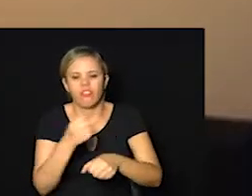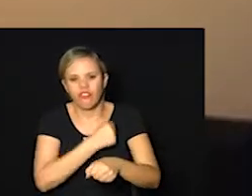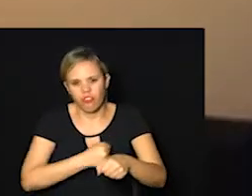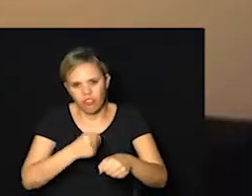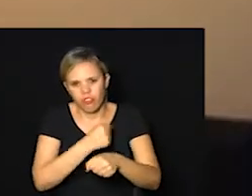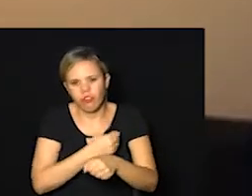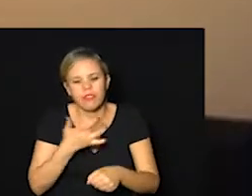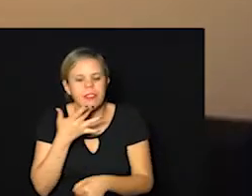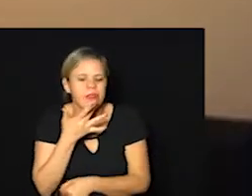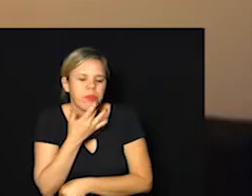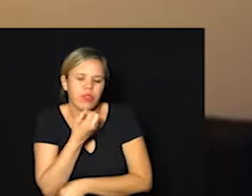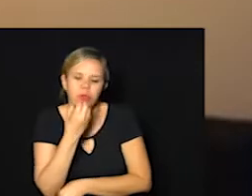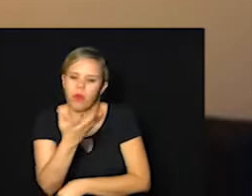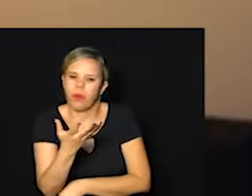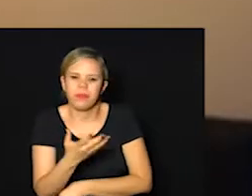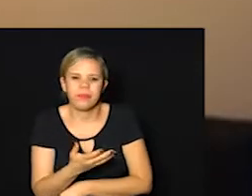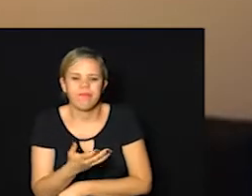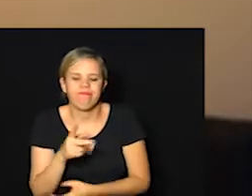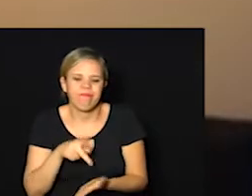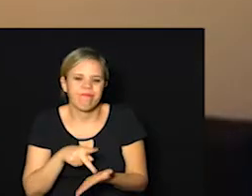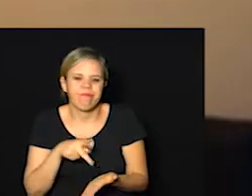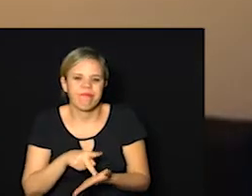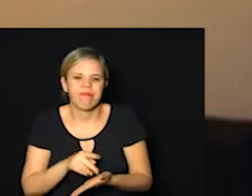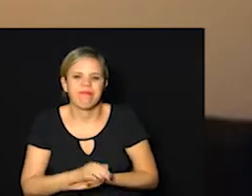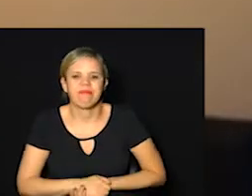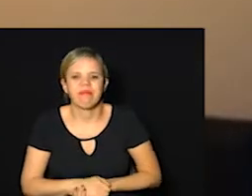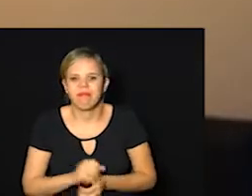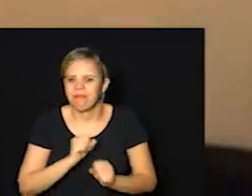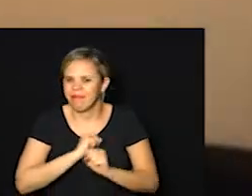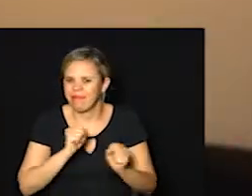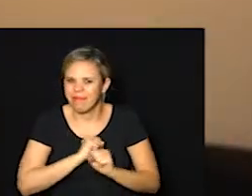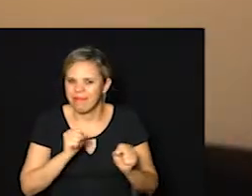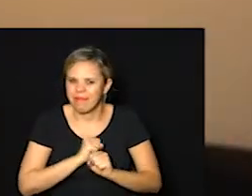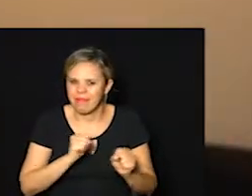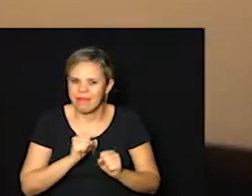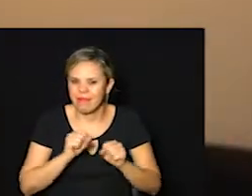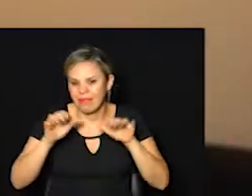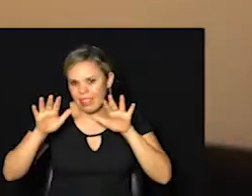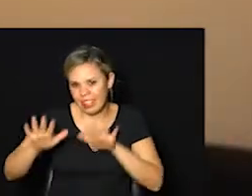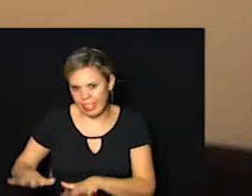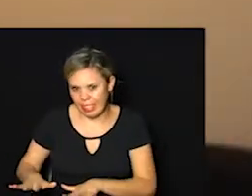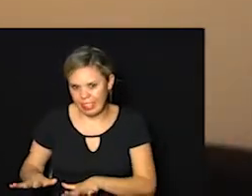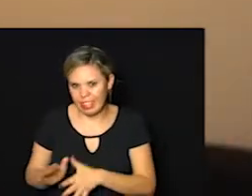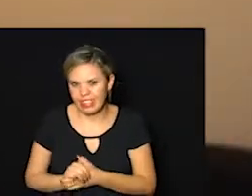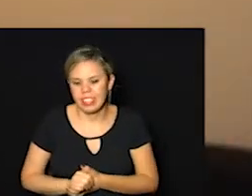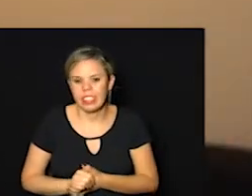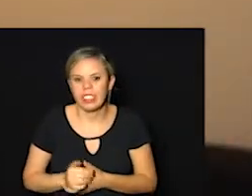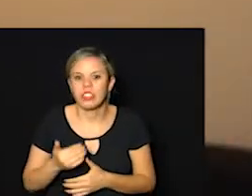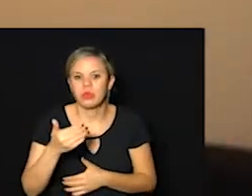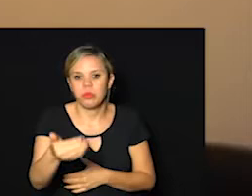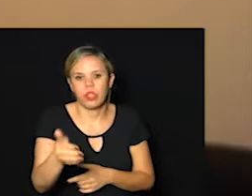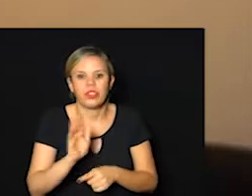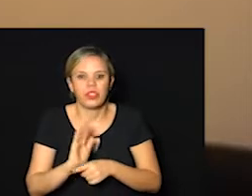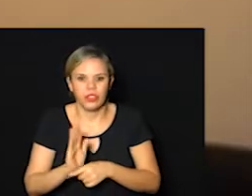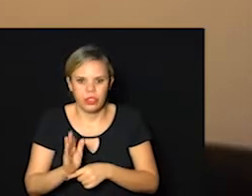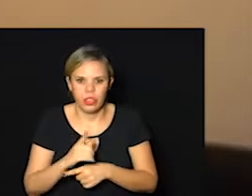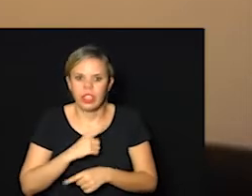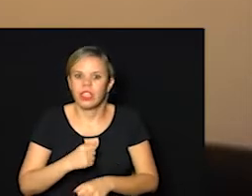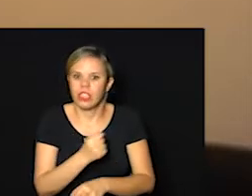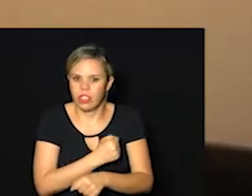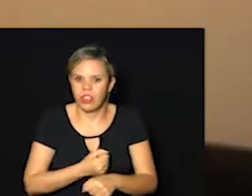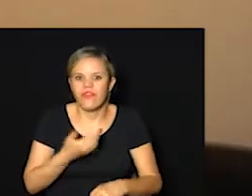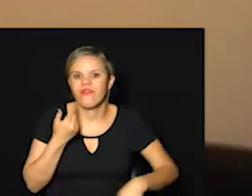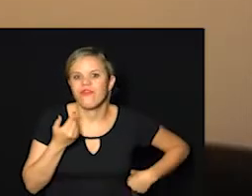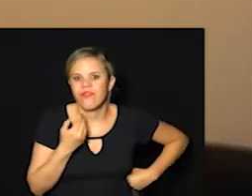Gente, compartilha porque é muito boa, de verdade. Adorei. Eu vou ficando por aqui e no próximo vídeo tem